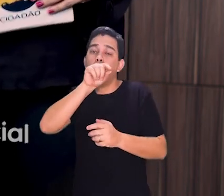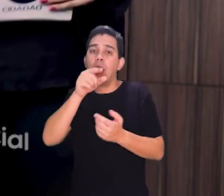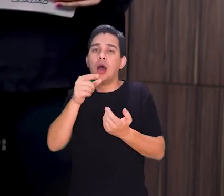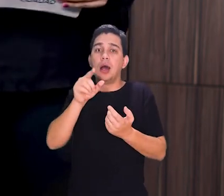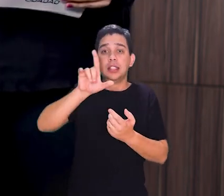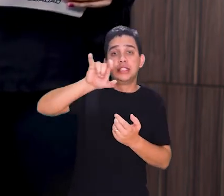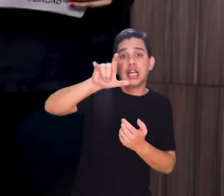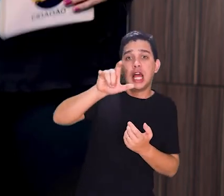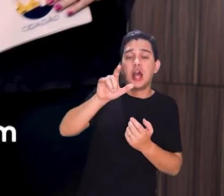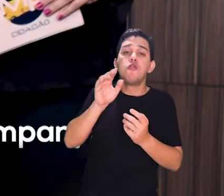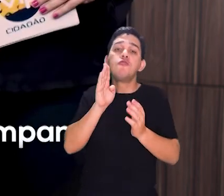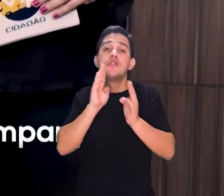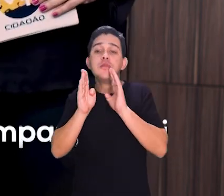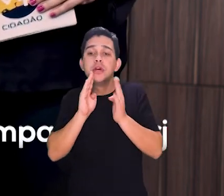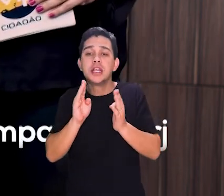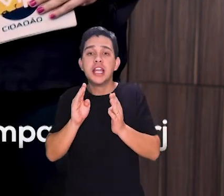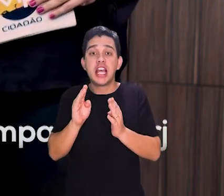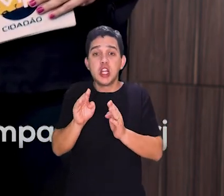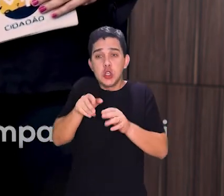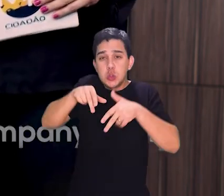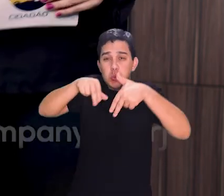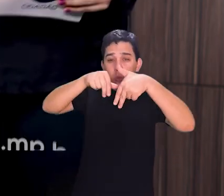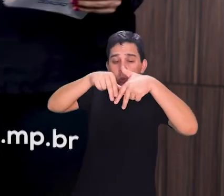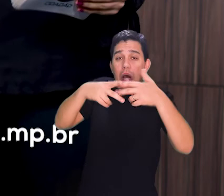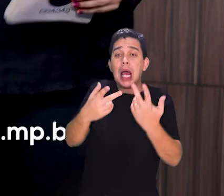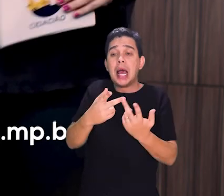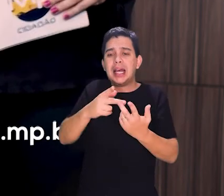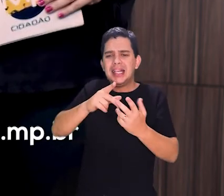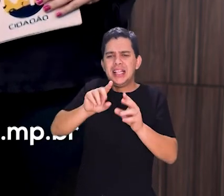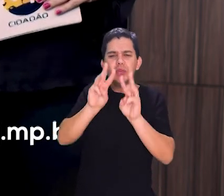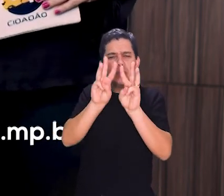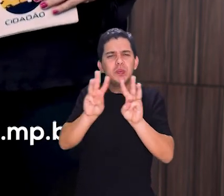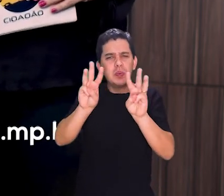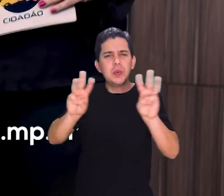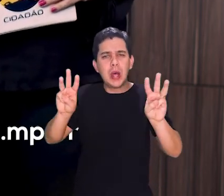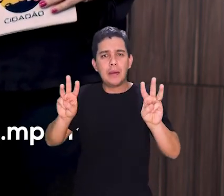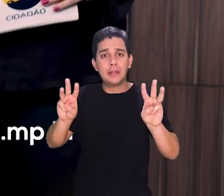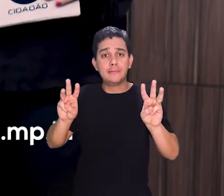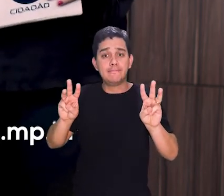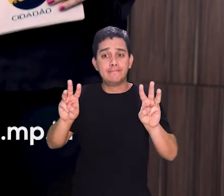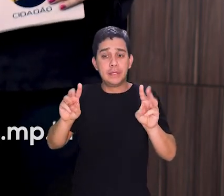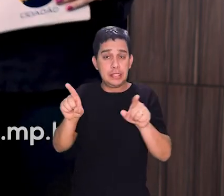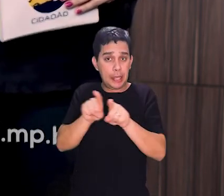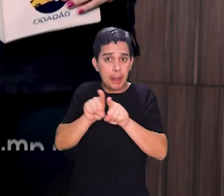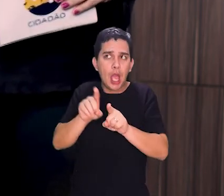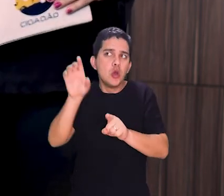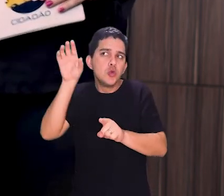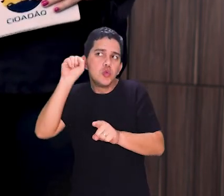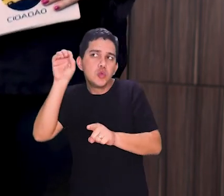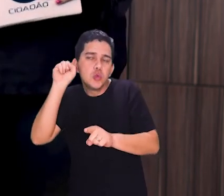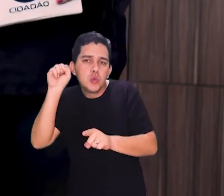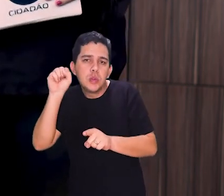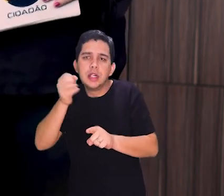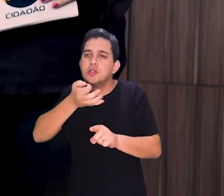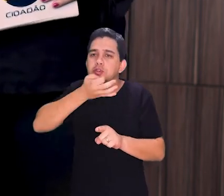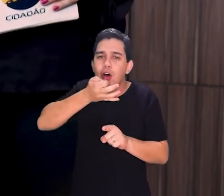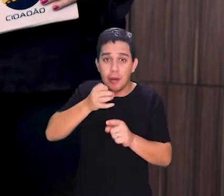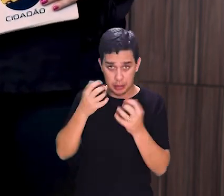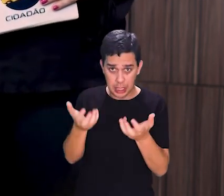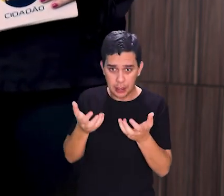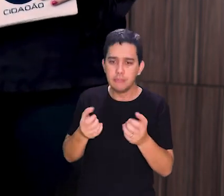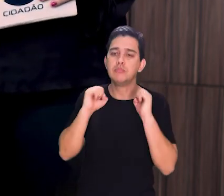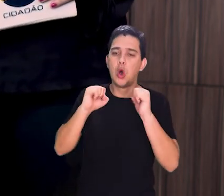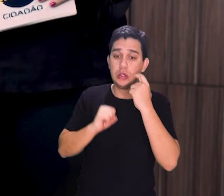Instagram, Facebook, LinkedIn e no portal da instituição. E não deixe de escutar o nosso podcast nas